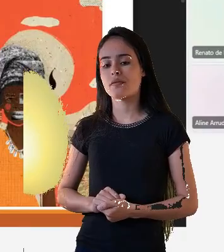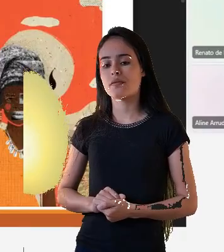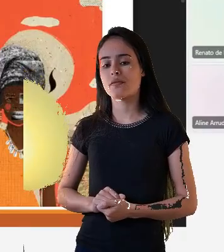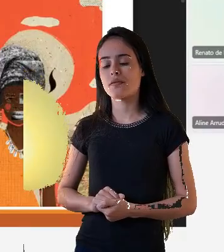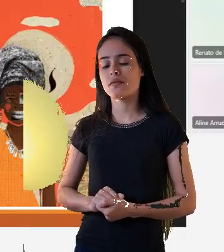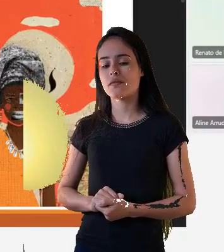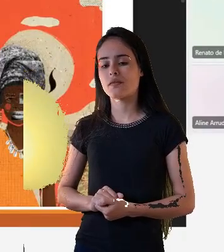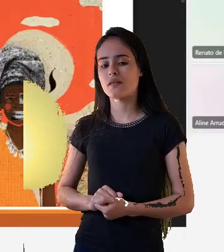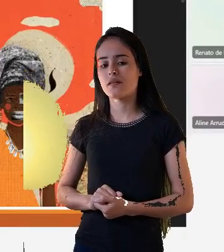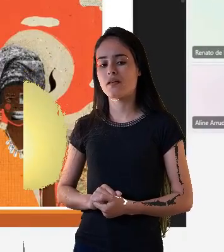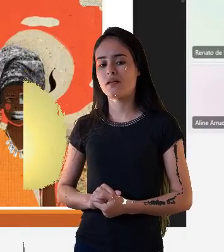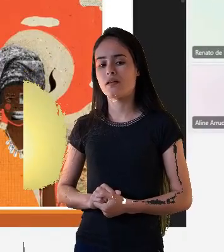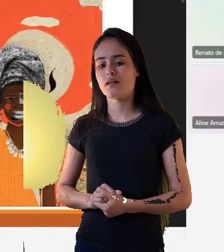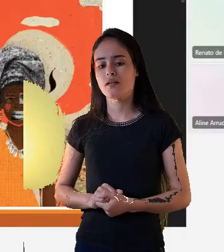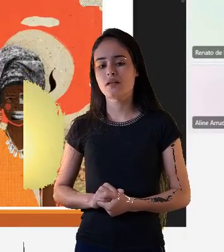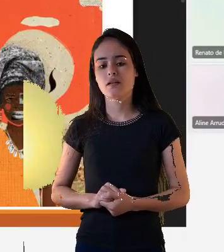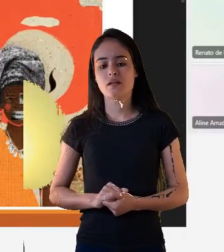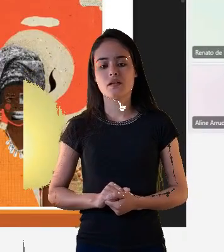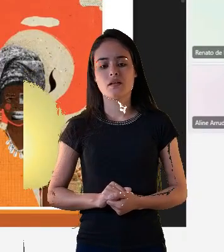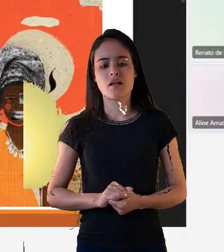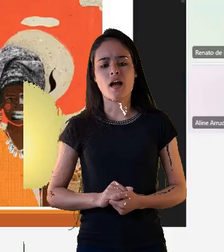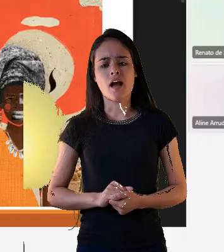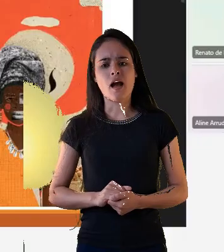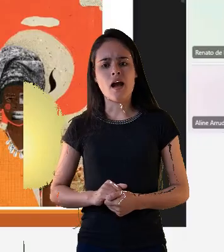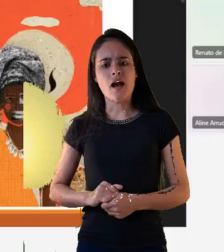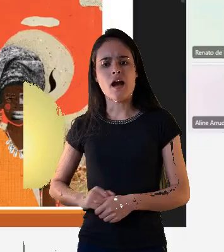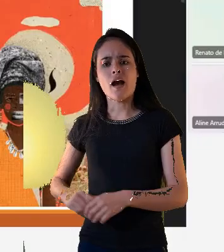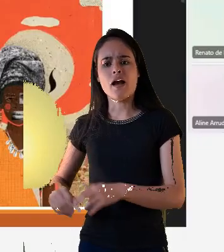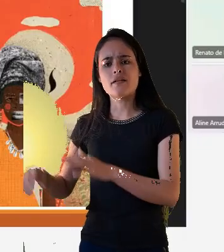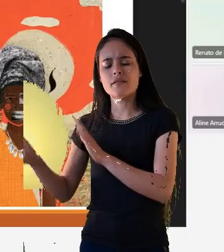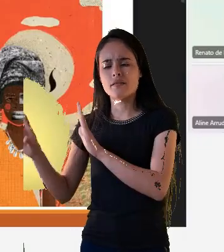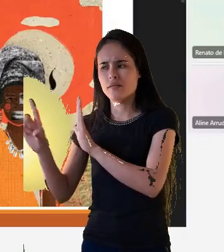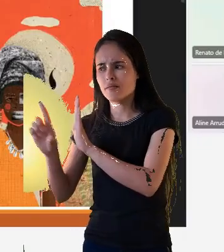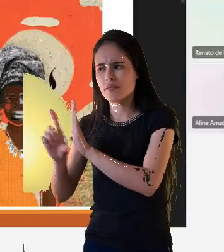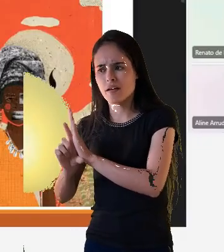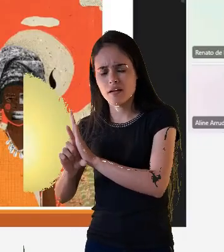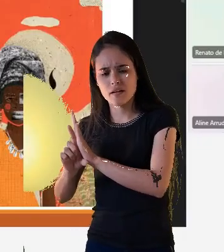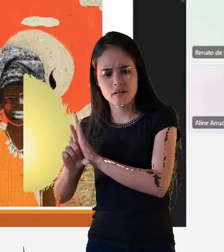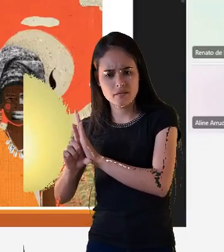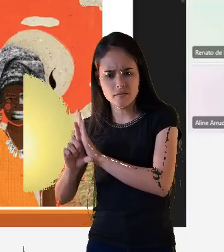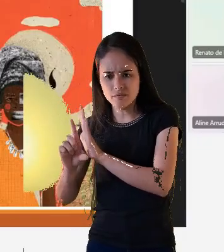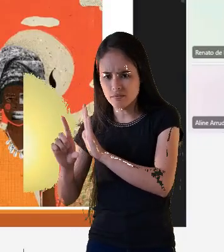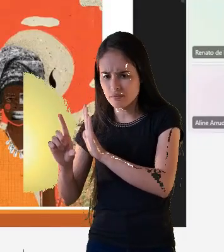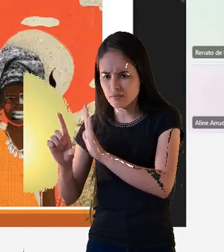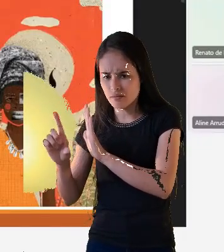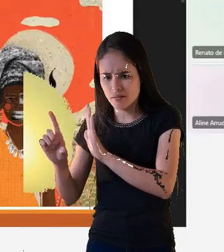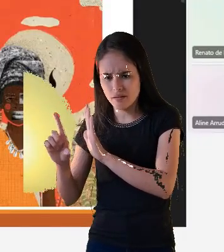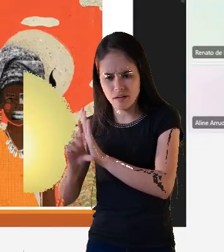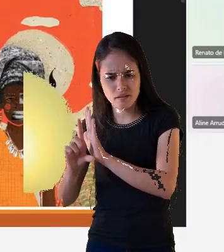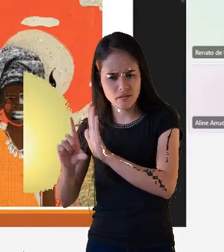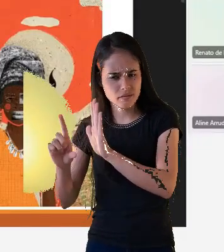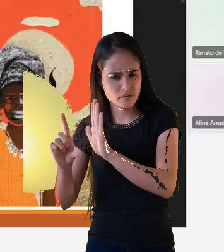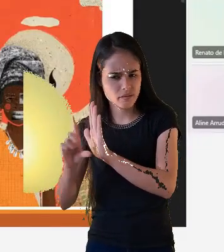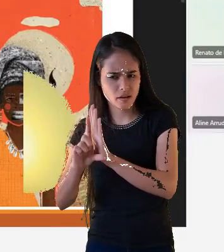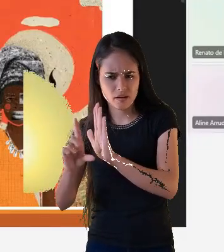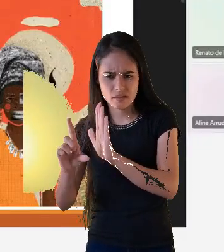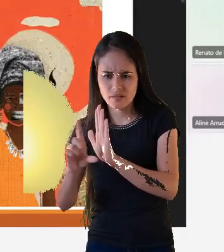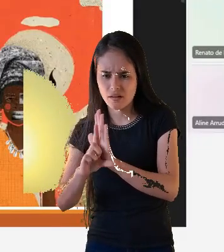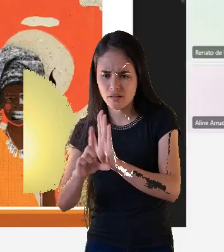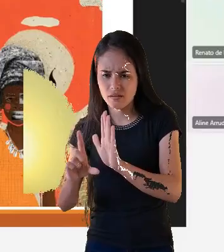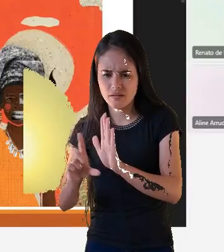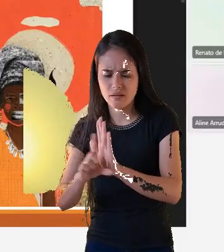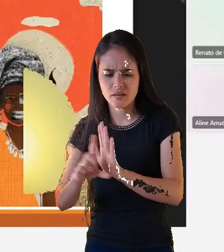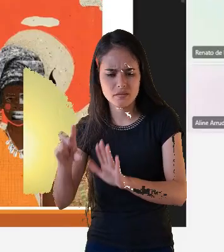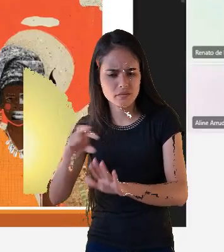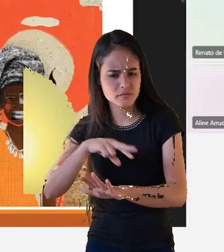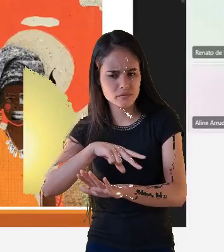colonial ali, né? Que ela realmente, depois da Revolta